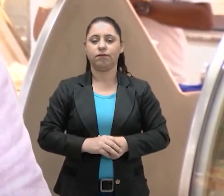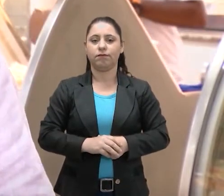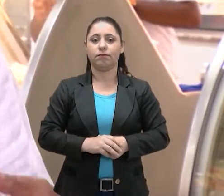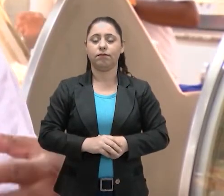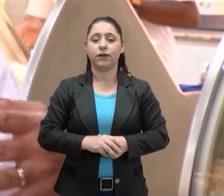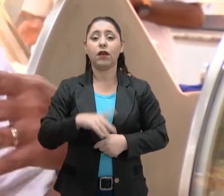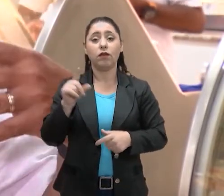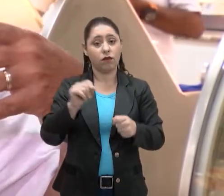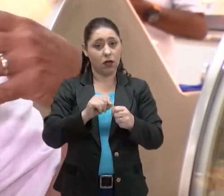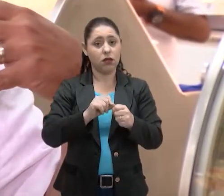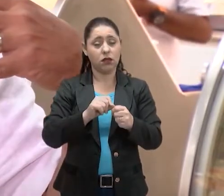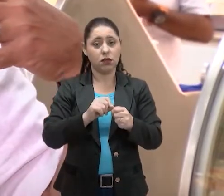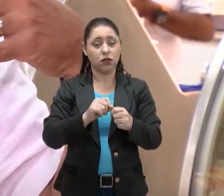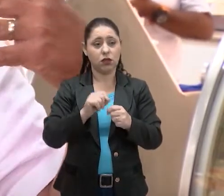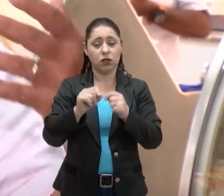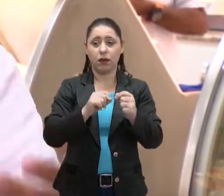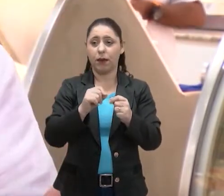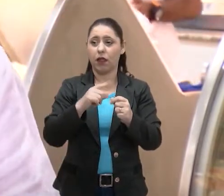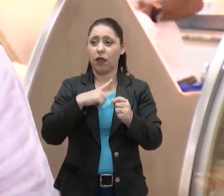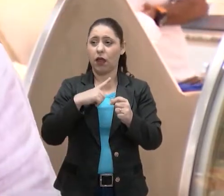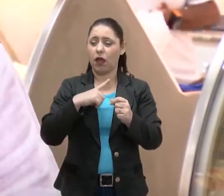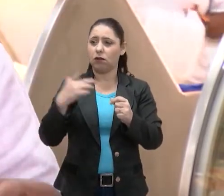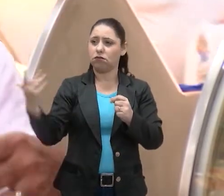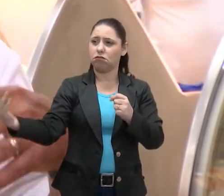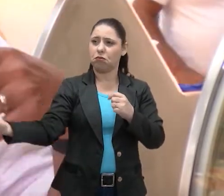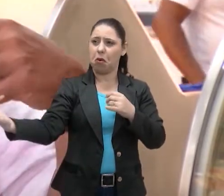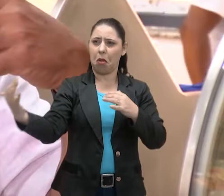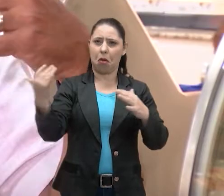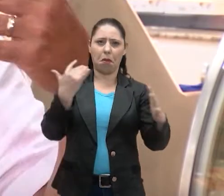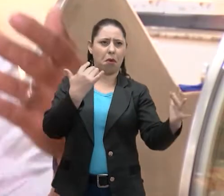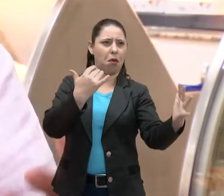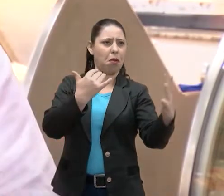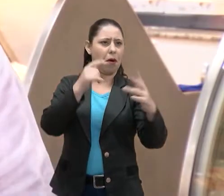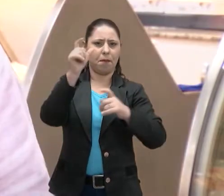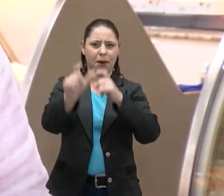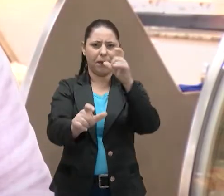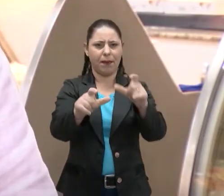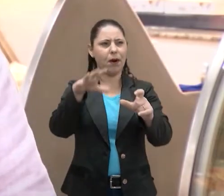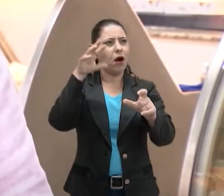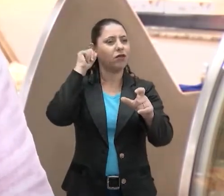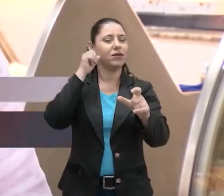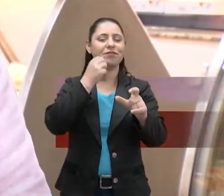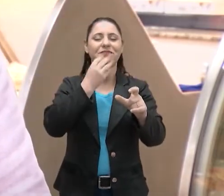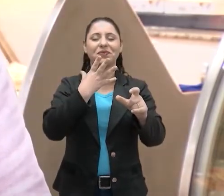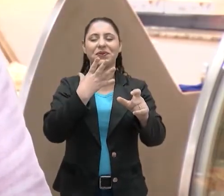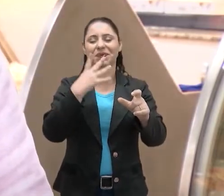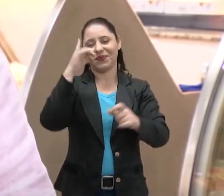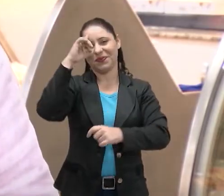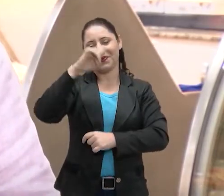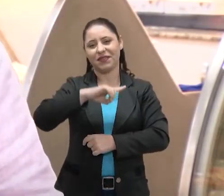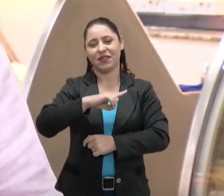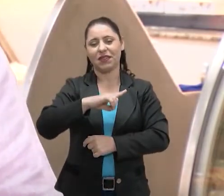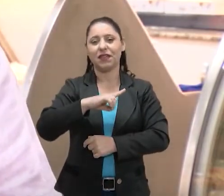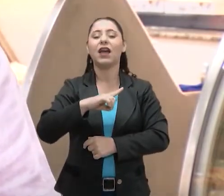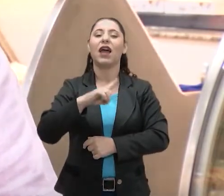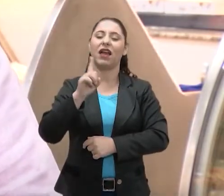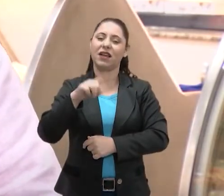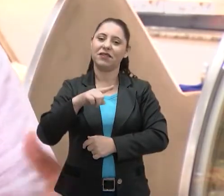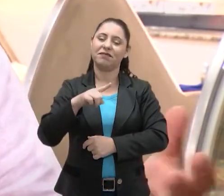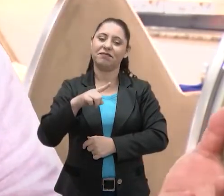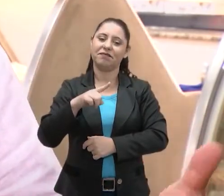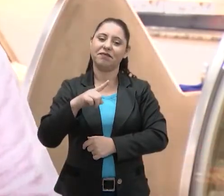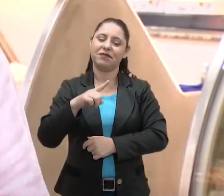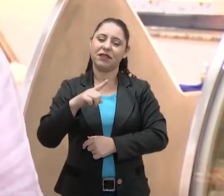né? Então o fato de você receber tantas pessoas, de ouvir tanta coisa boa o dia todo, eu acho que